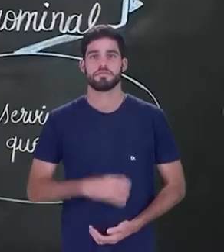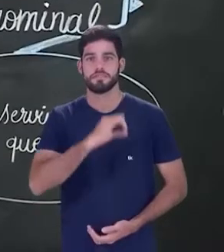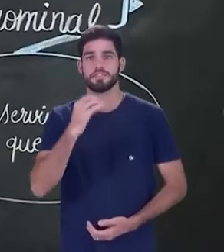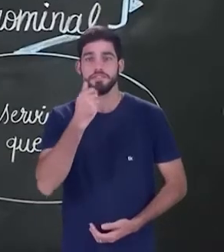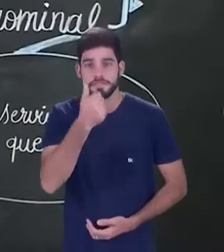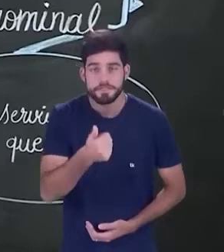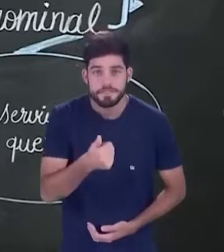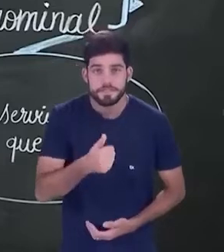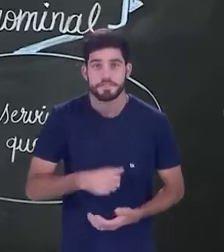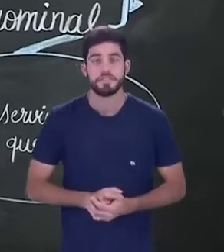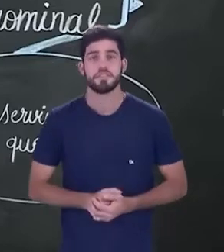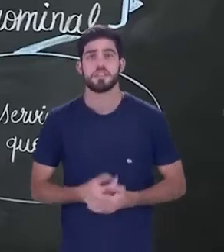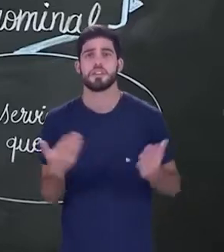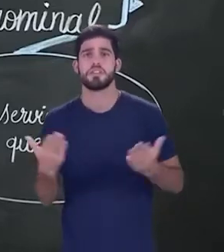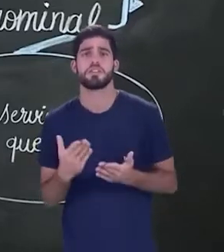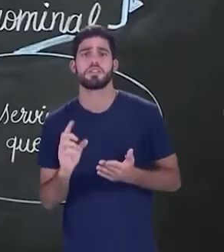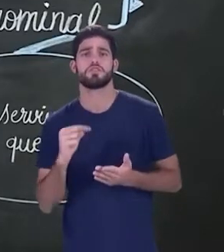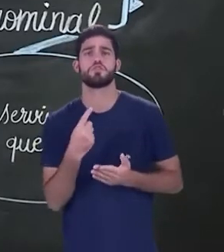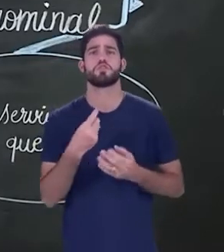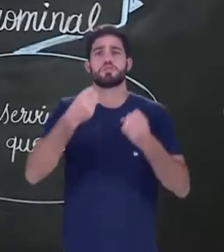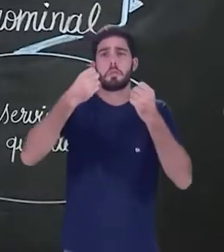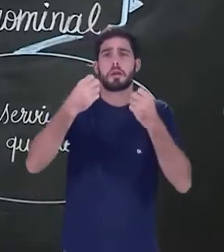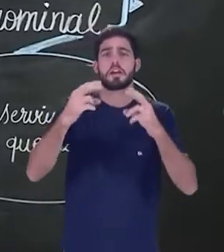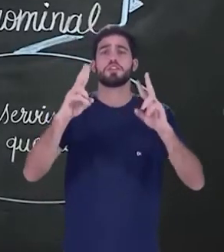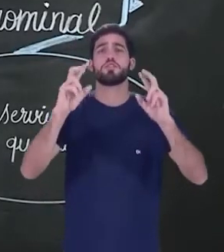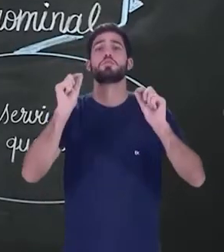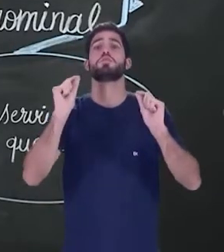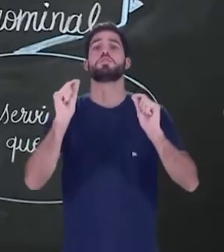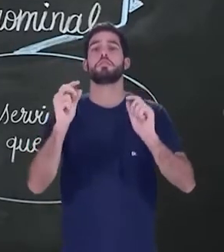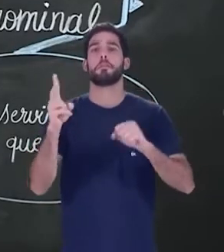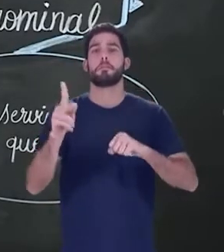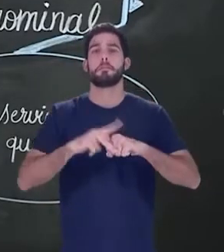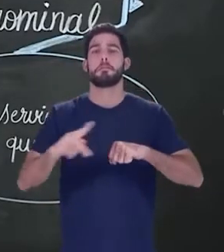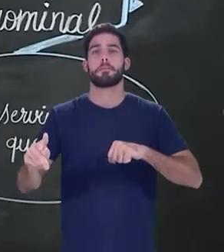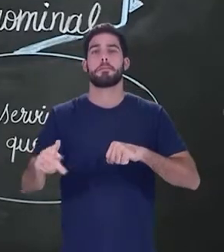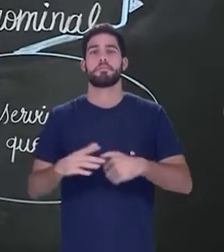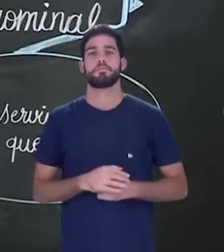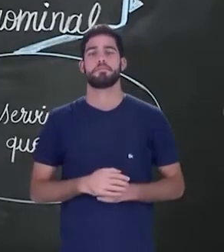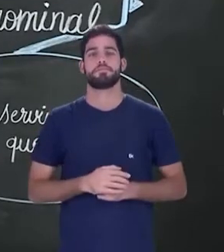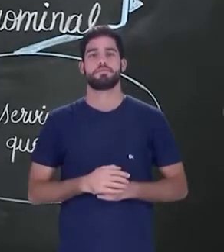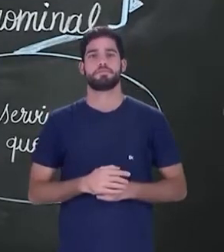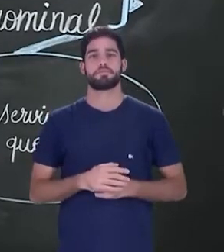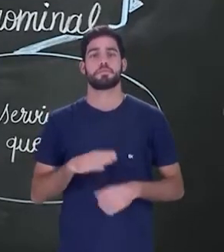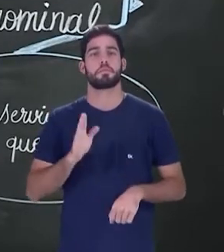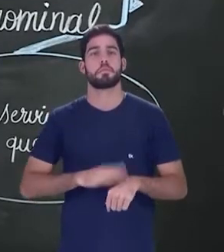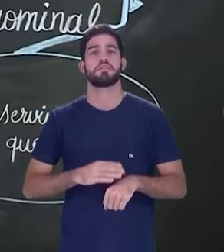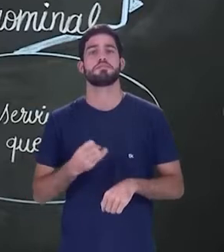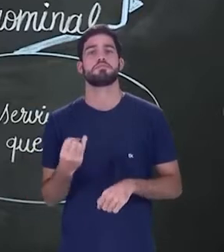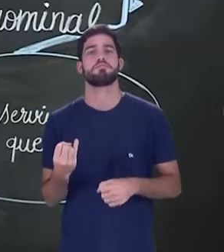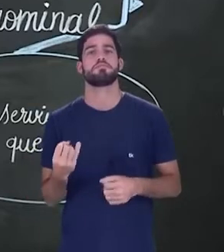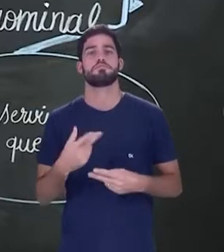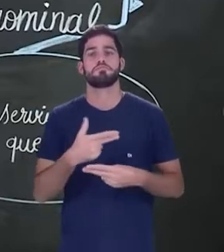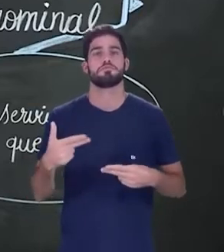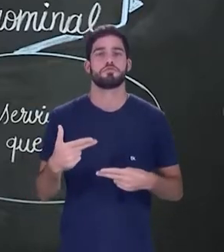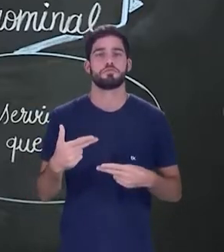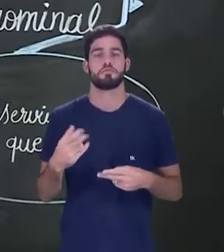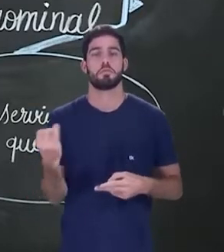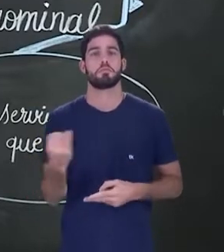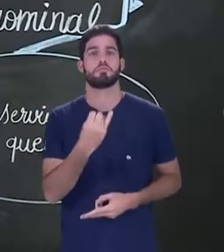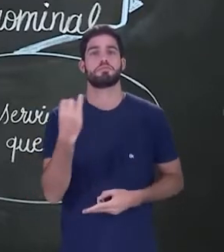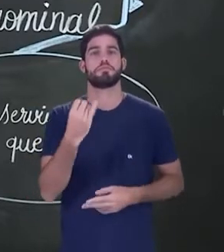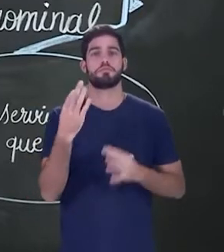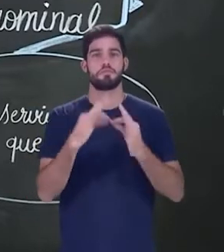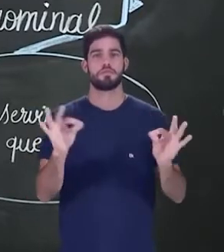Olá, tudo bem? Hoje a gente vai falar sobre o predicado, mais um elemento importante na construção sintática da língua